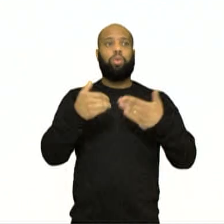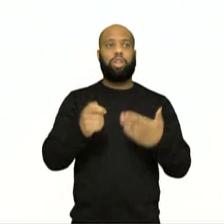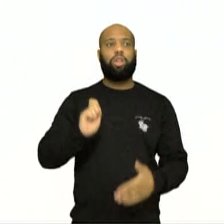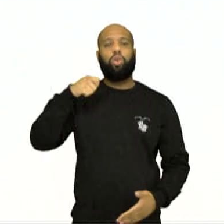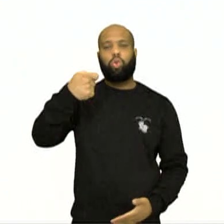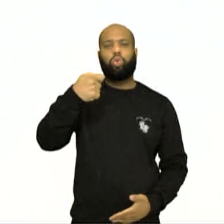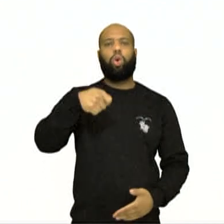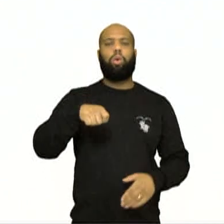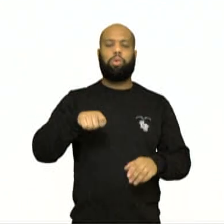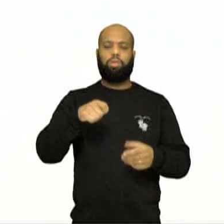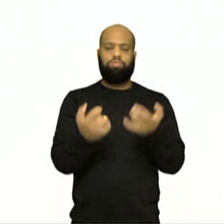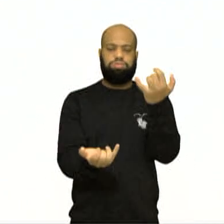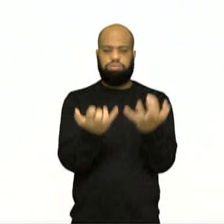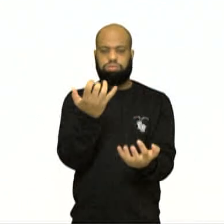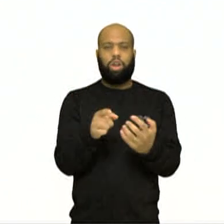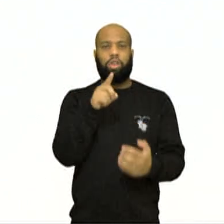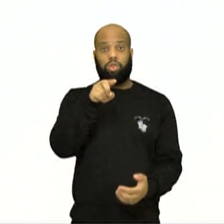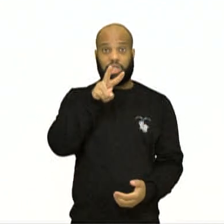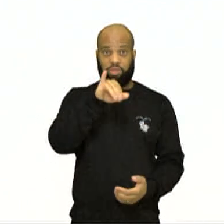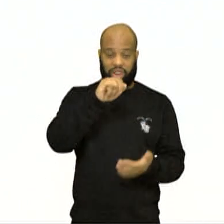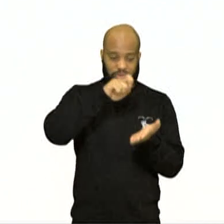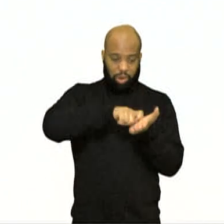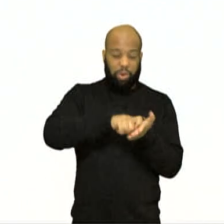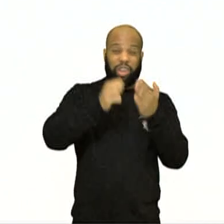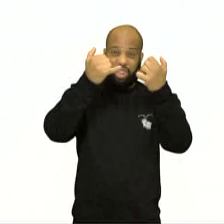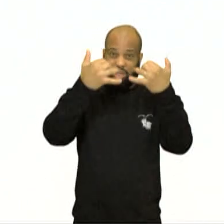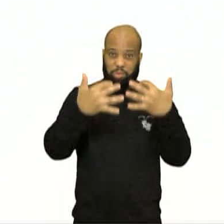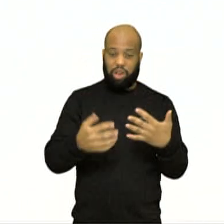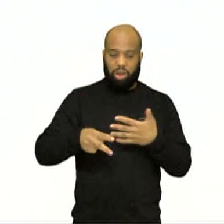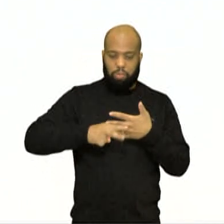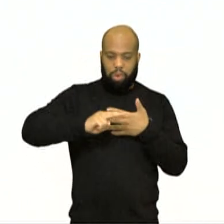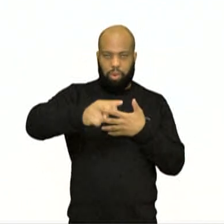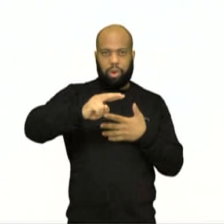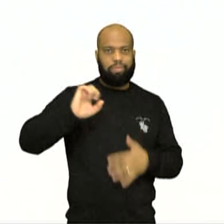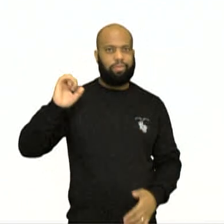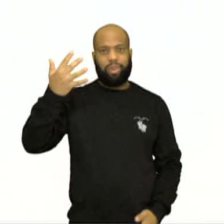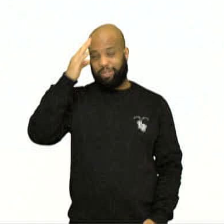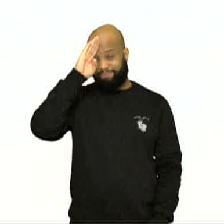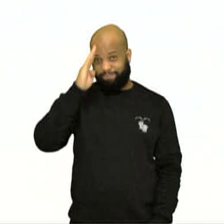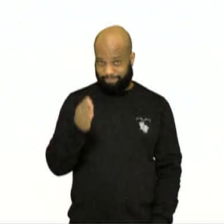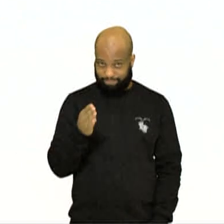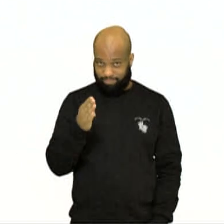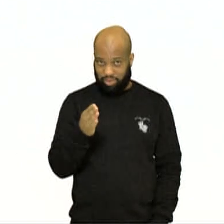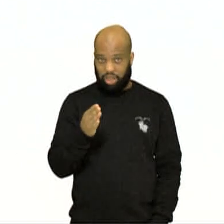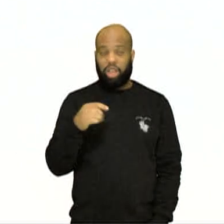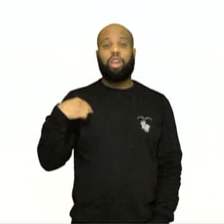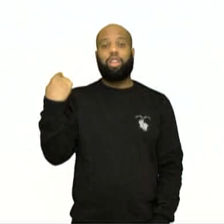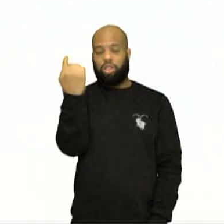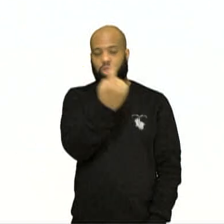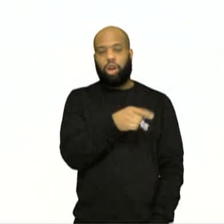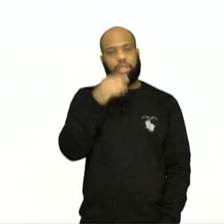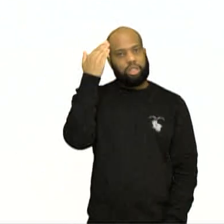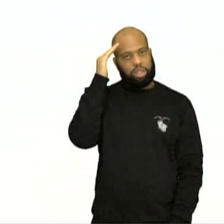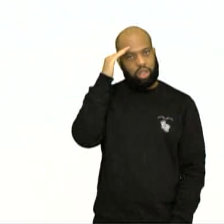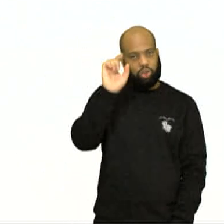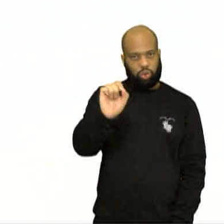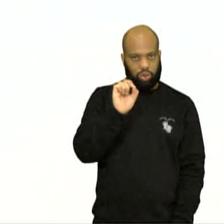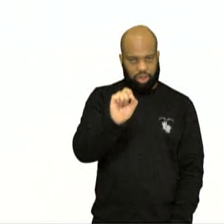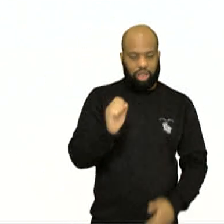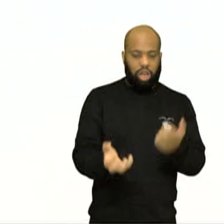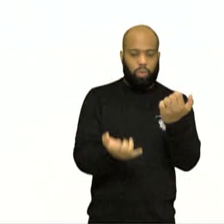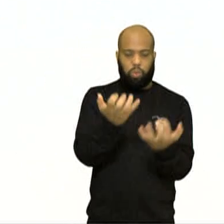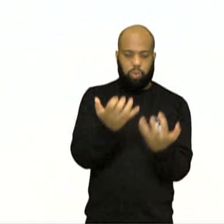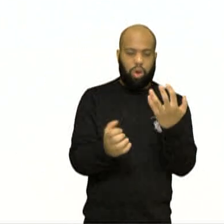relação às queimadas, comente as consequências diretas aos seres humanos. Nós entendemos que as